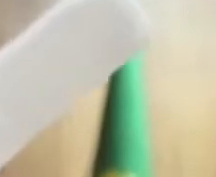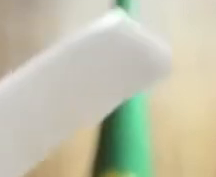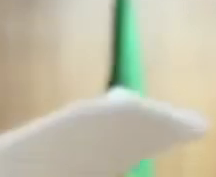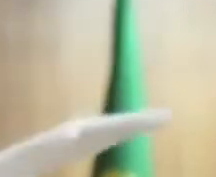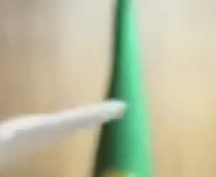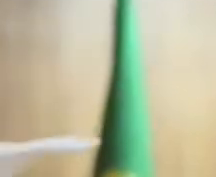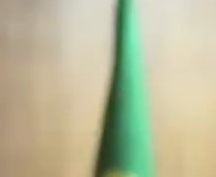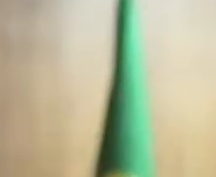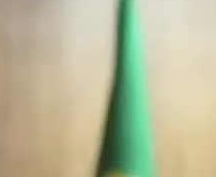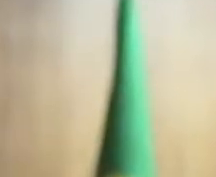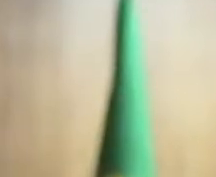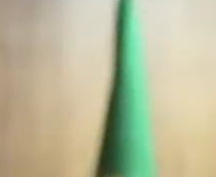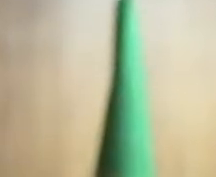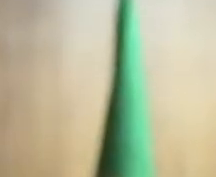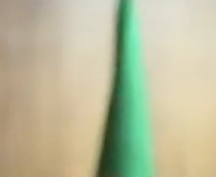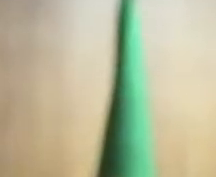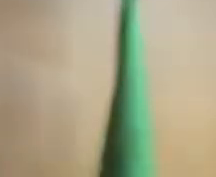Cazeta, com suas palavras.